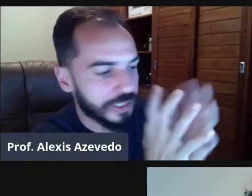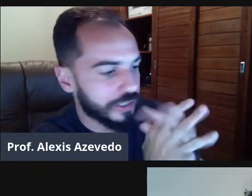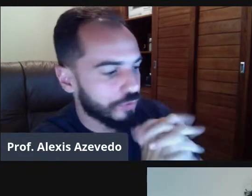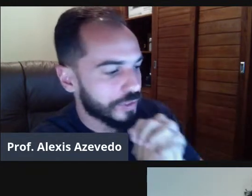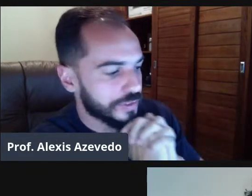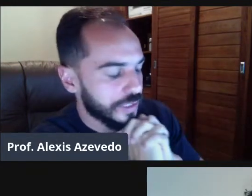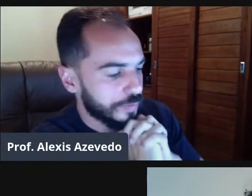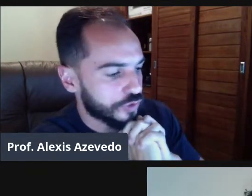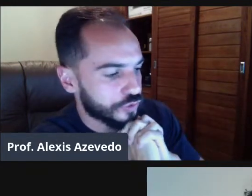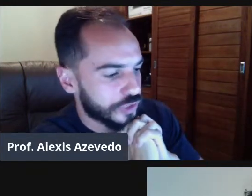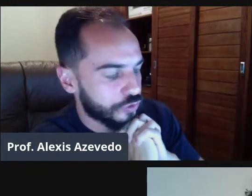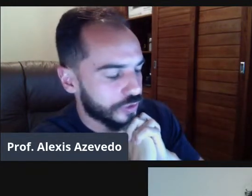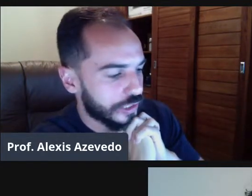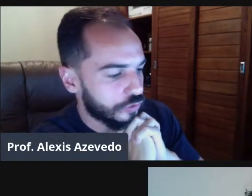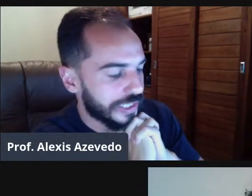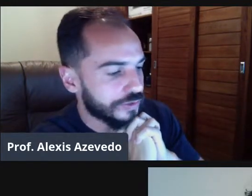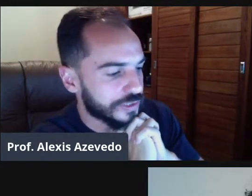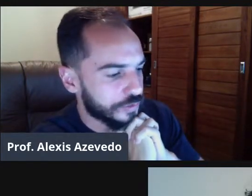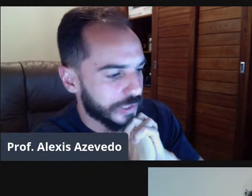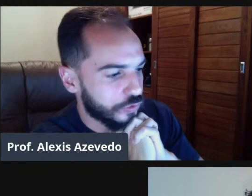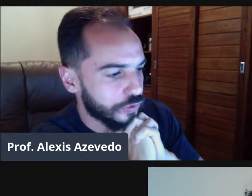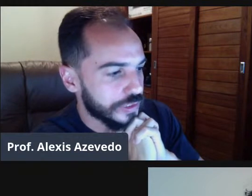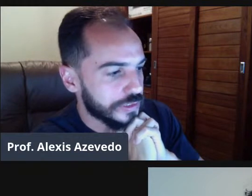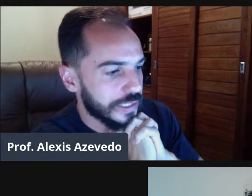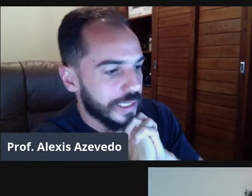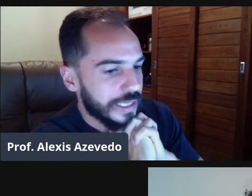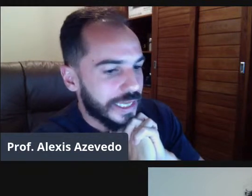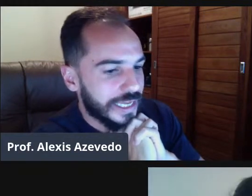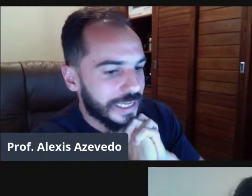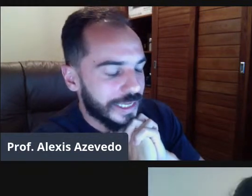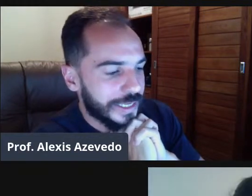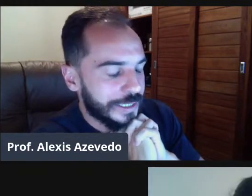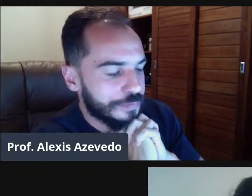né? A gente tem aqui umas pessoas nos ajudando, lendo essas perguntas.